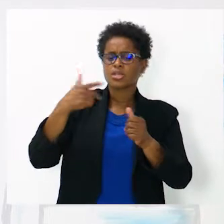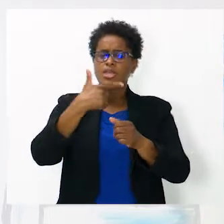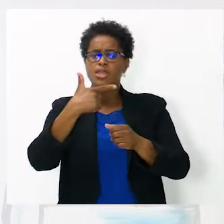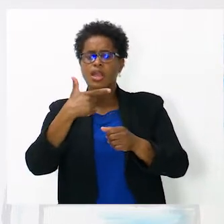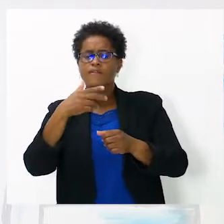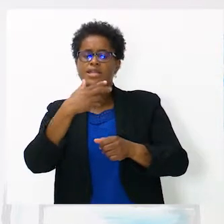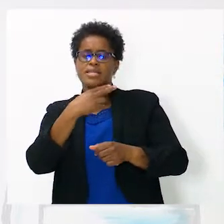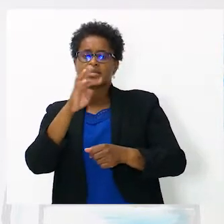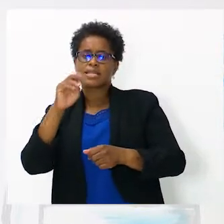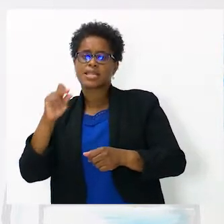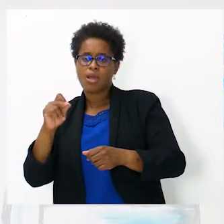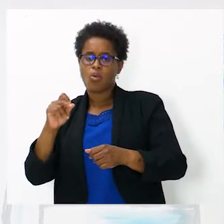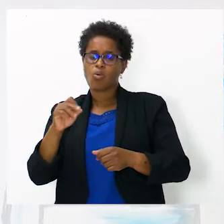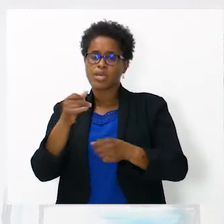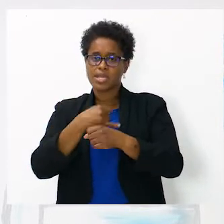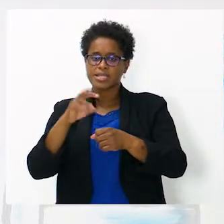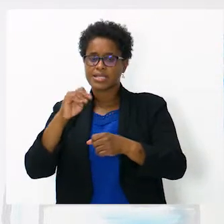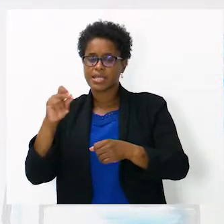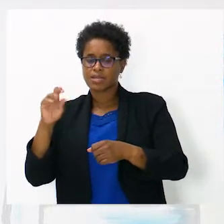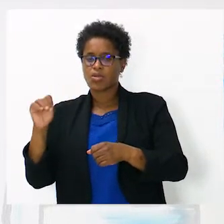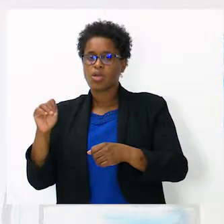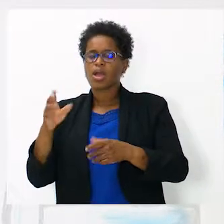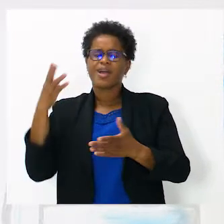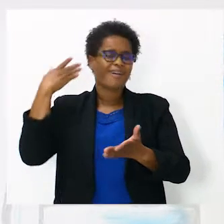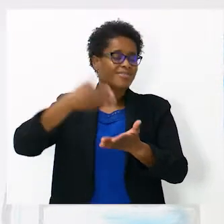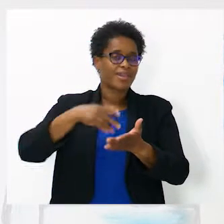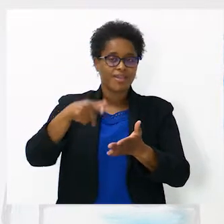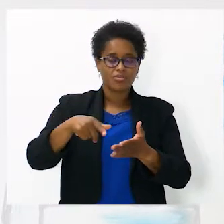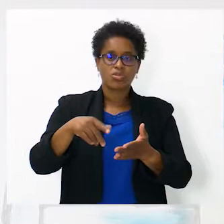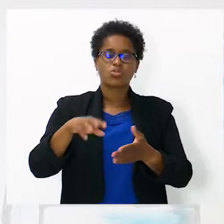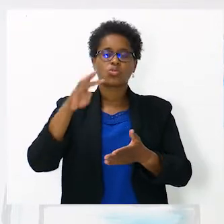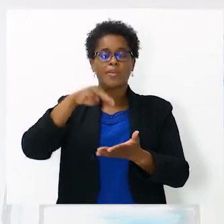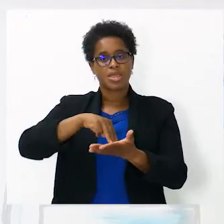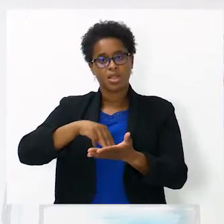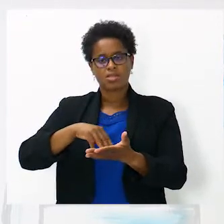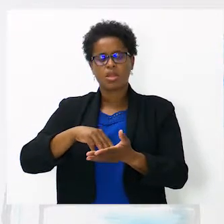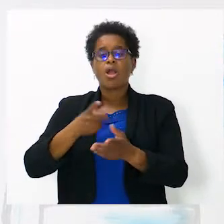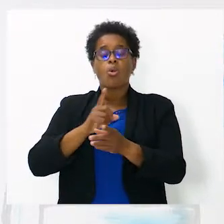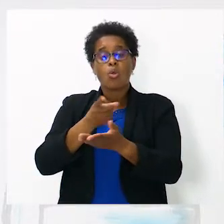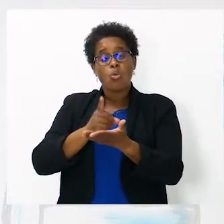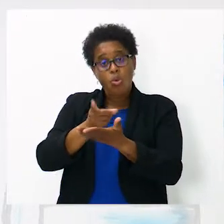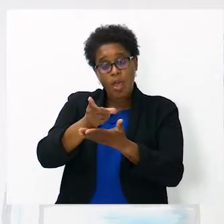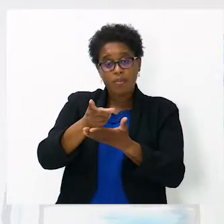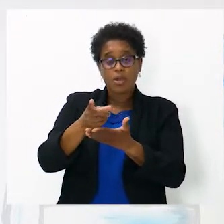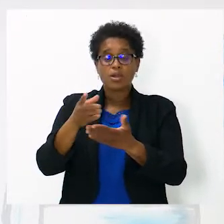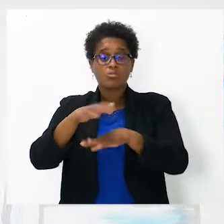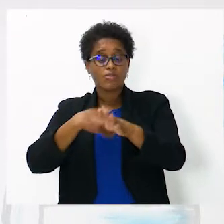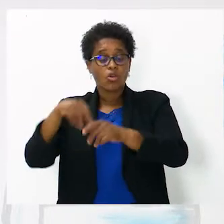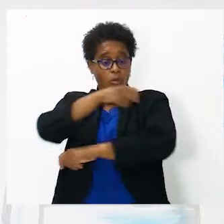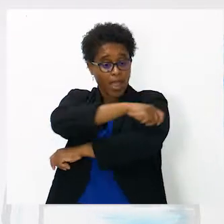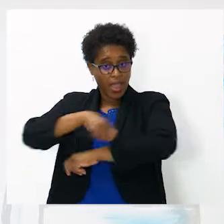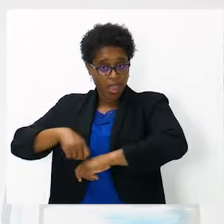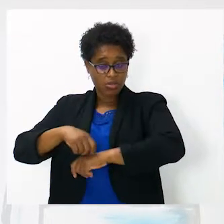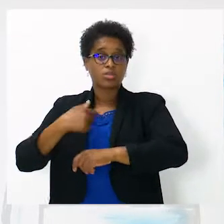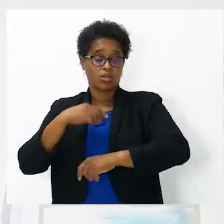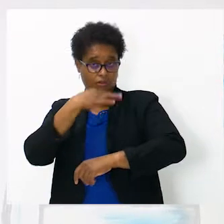de Santo Antão, até esse ponto Mindelo. No mapa, nós vamos medir com uma régua, por isso que eu disse que